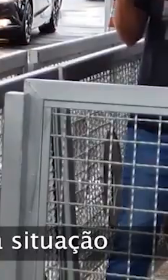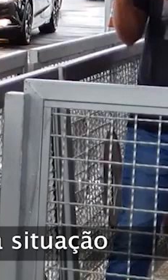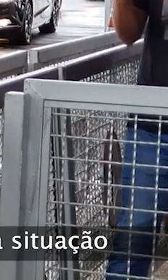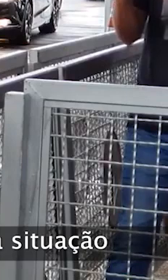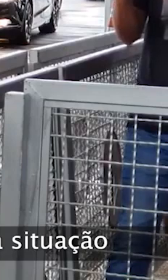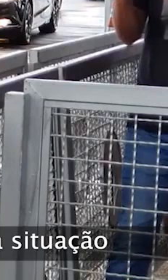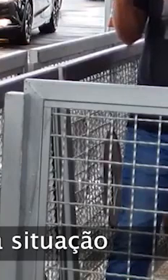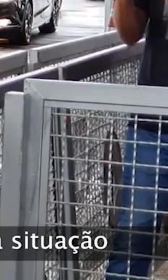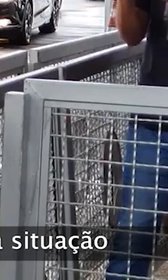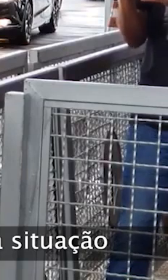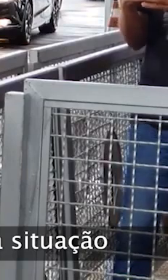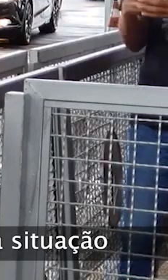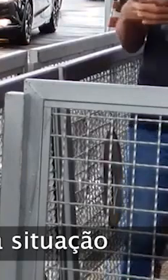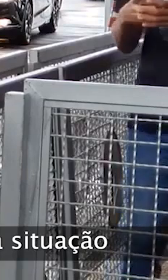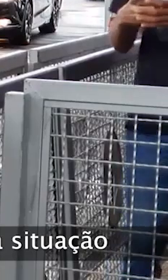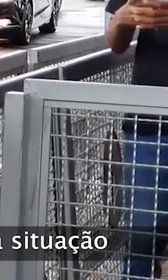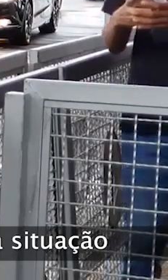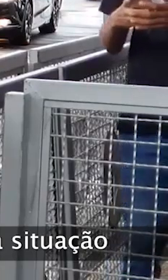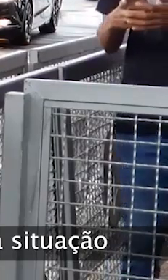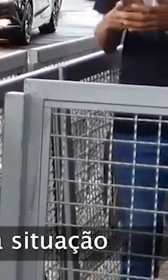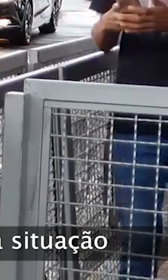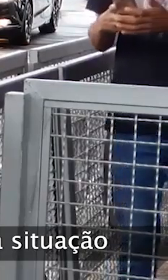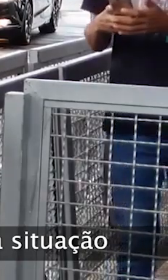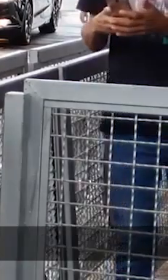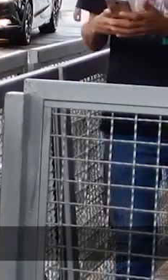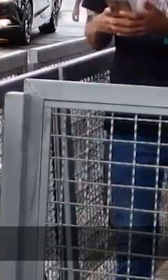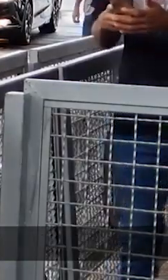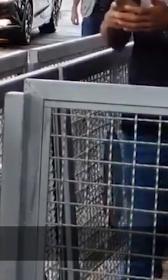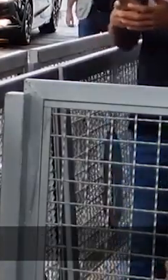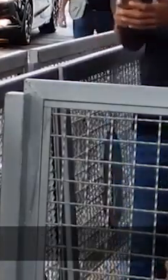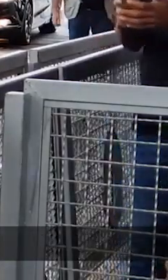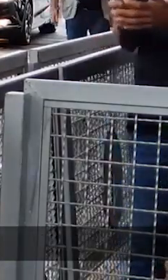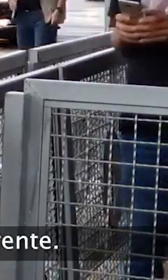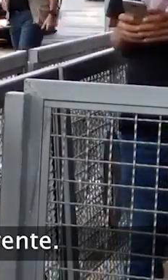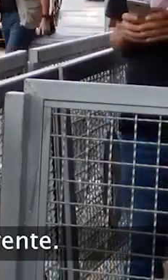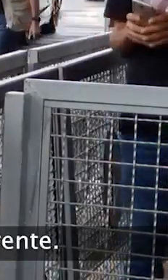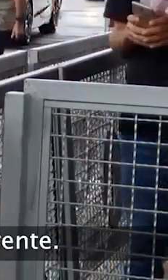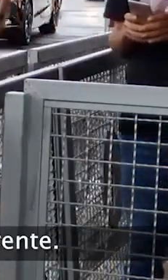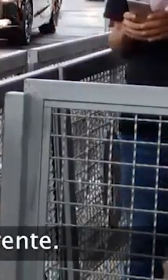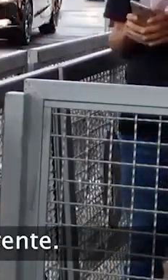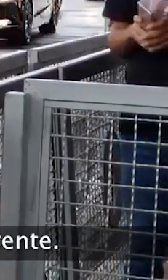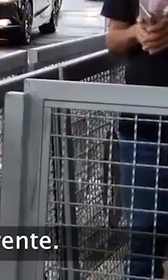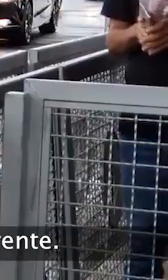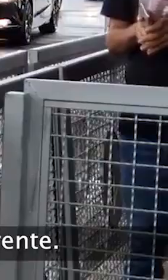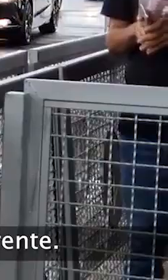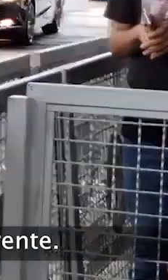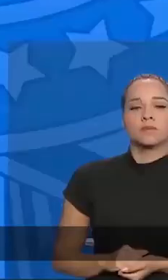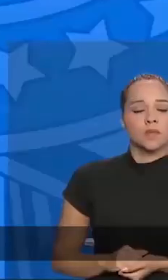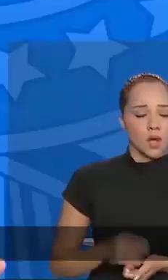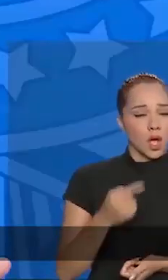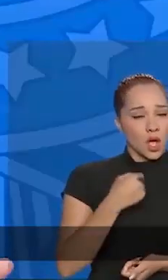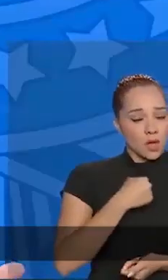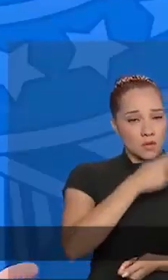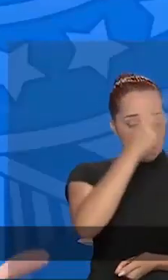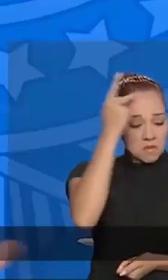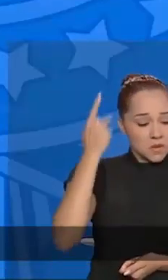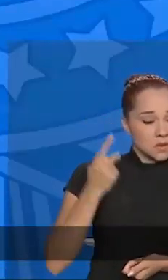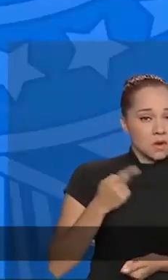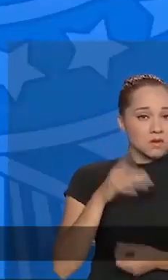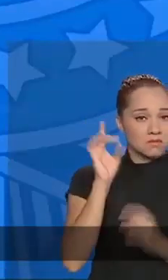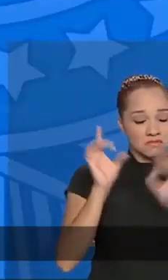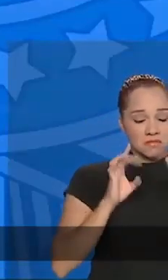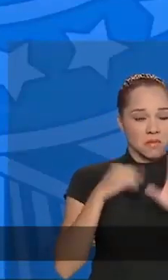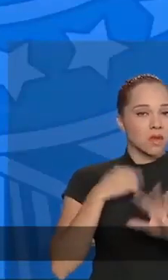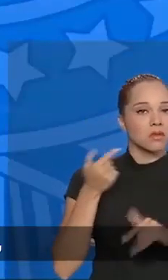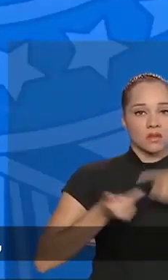alto com o Mandetta hoje, hoje vamos definir essa situação. Tem que ser, não tem outra alternativa. A orientação vai ser o vertical, daqui para frente. Disse que o caos está